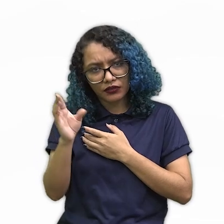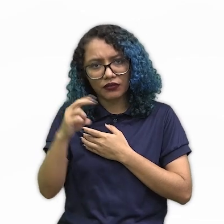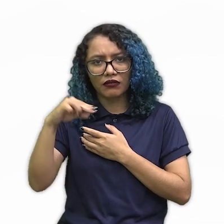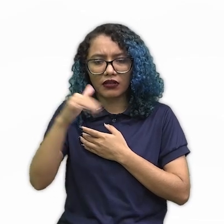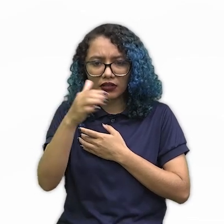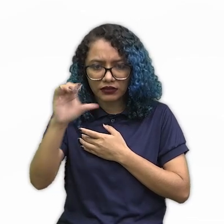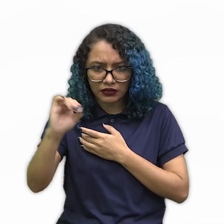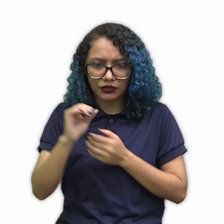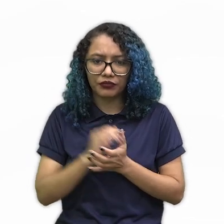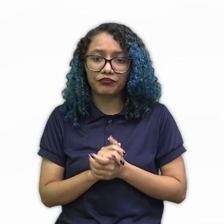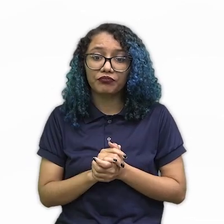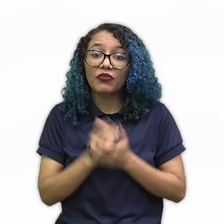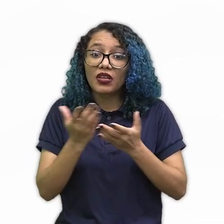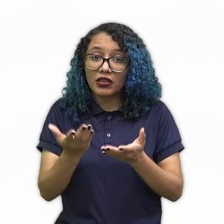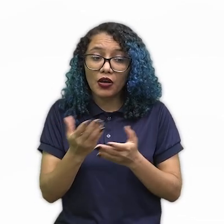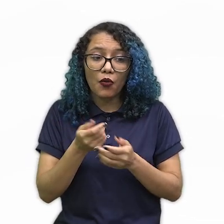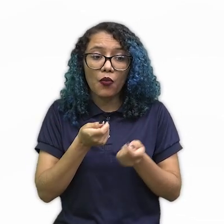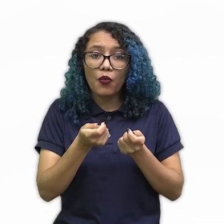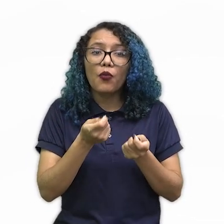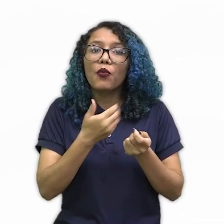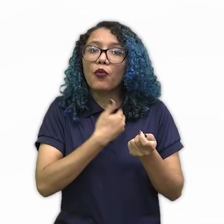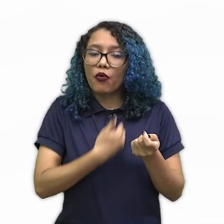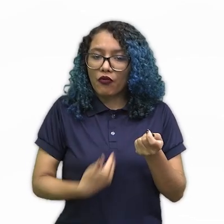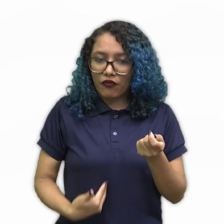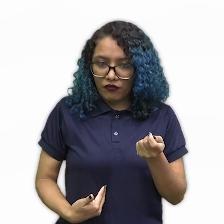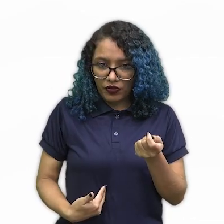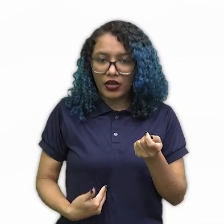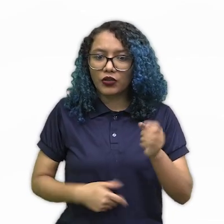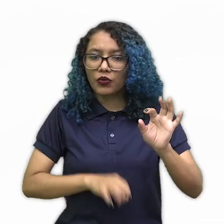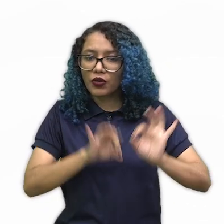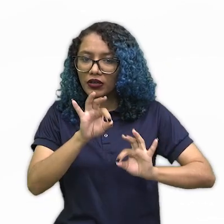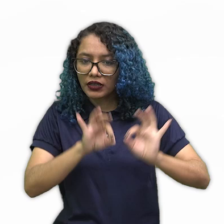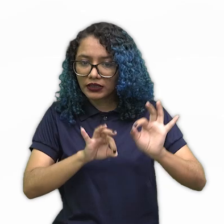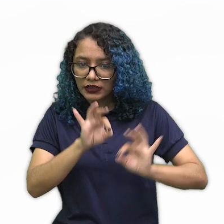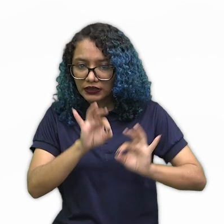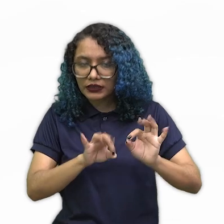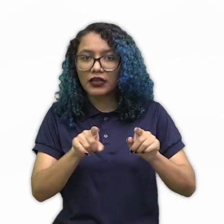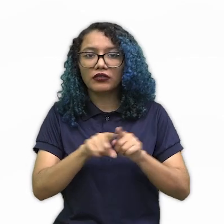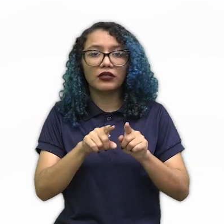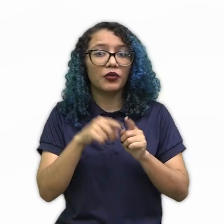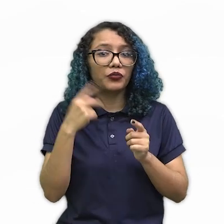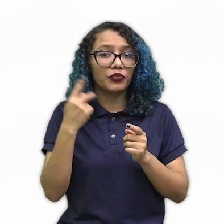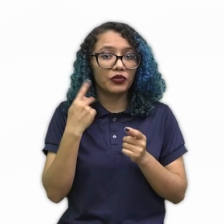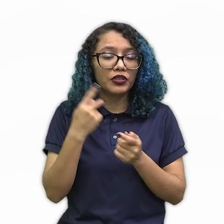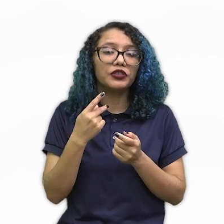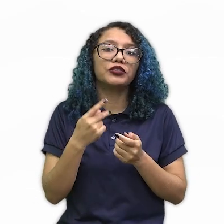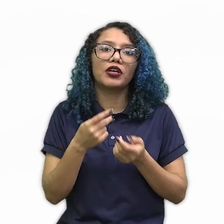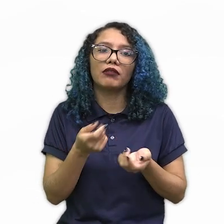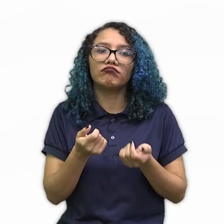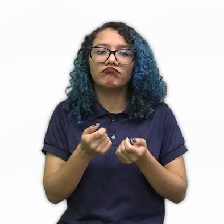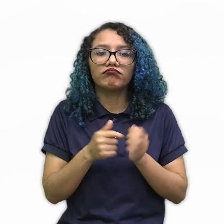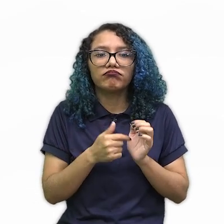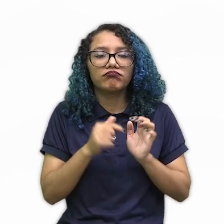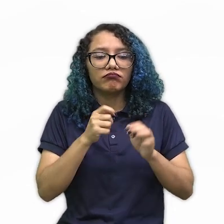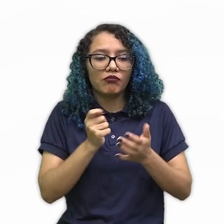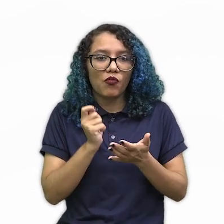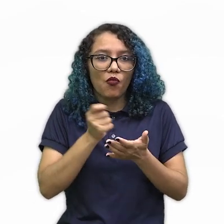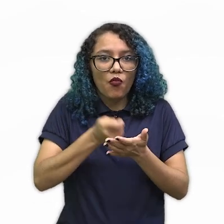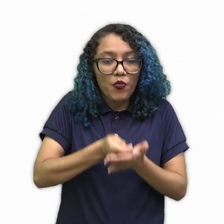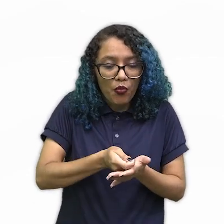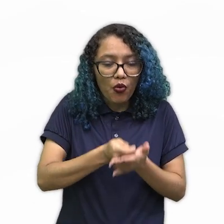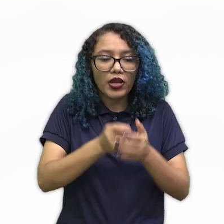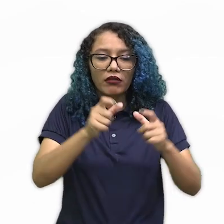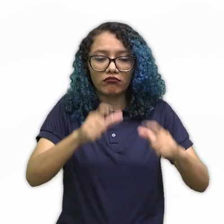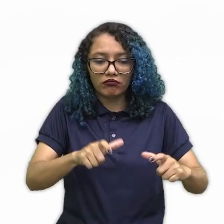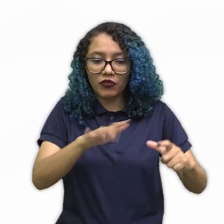ali sob o comando de um governo instituído que controla e impõe suas políticas a uma determinada porção do